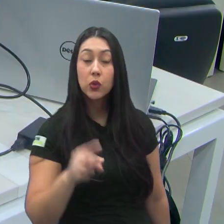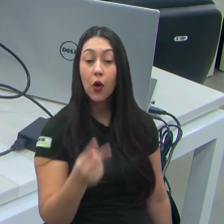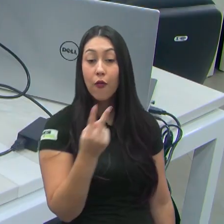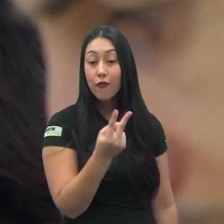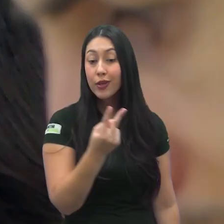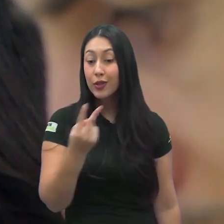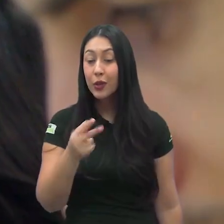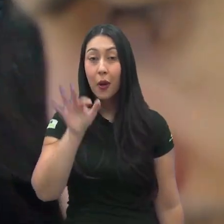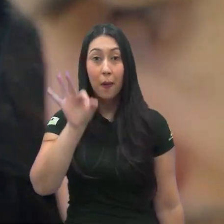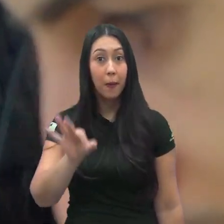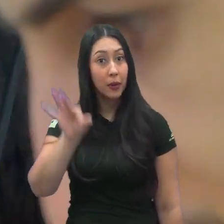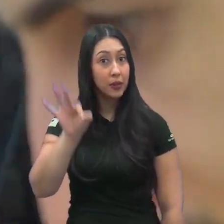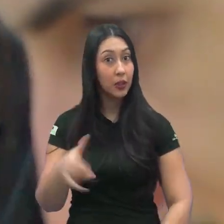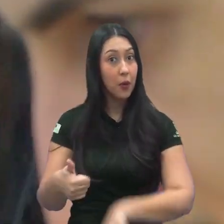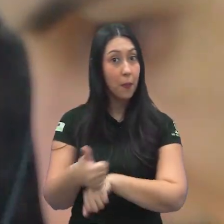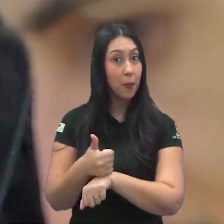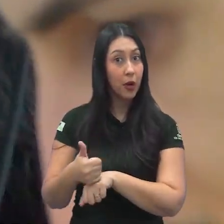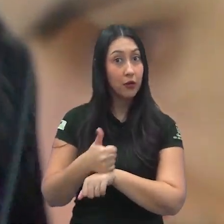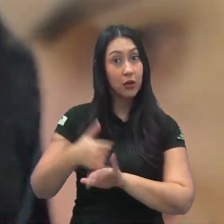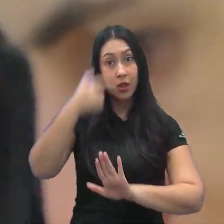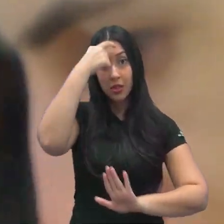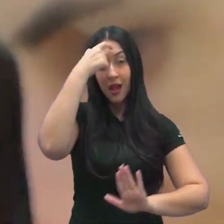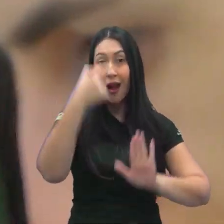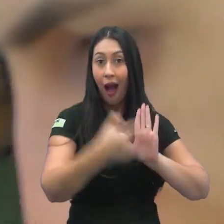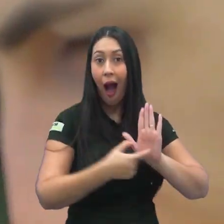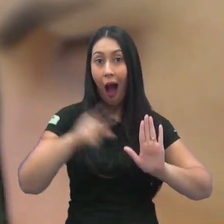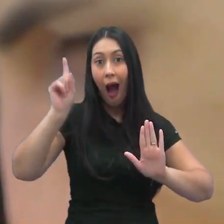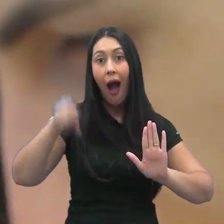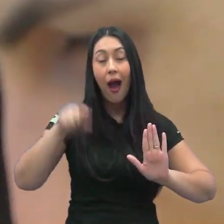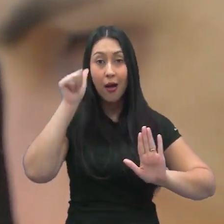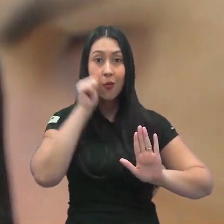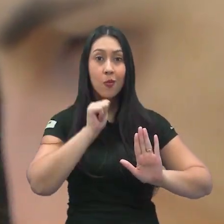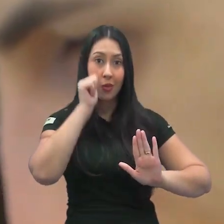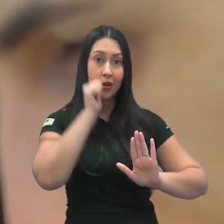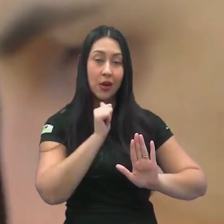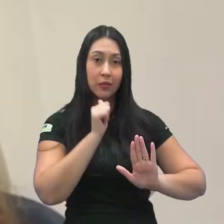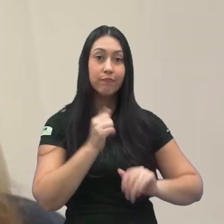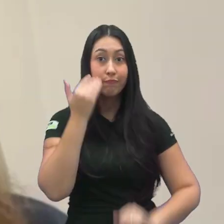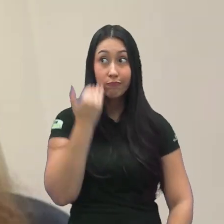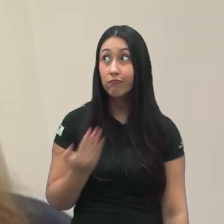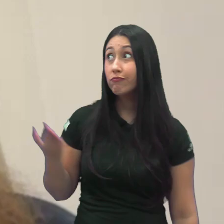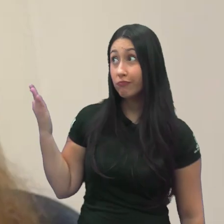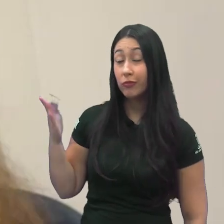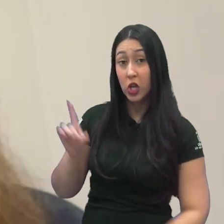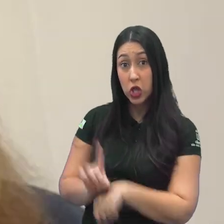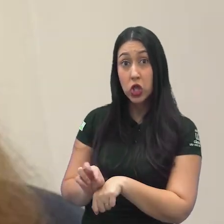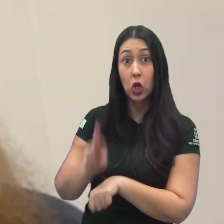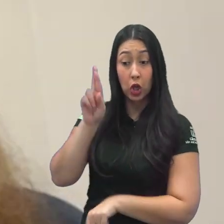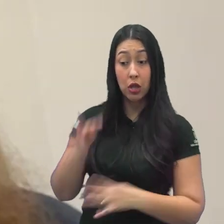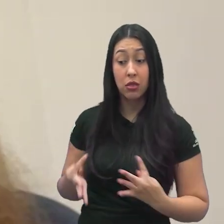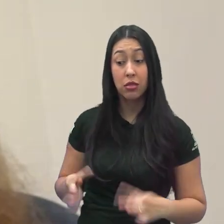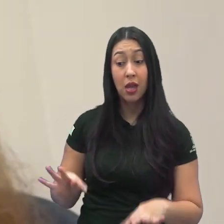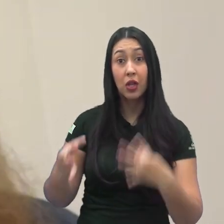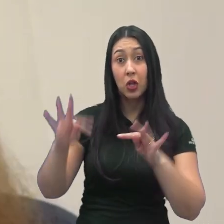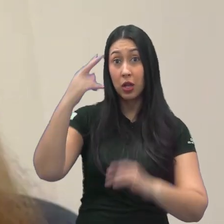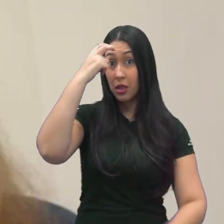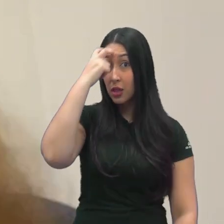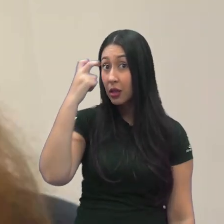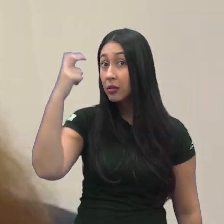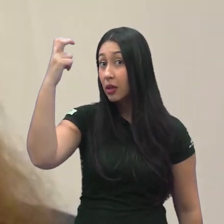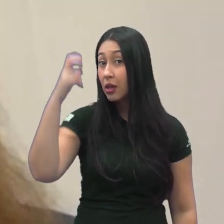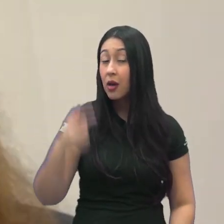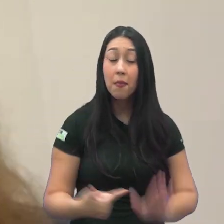apenas 22% dos profissionais que atuam com IA são mulheres. Segundo essa doutora em tecnologias